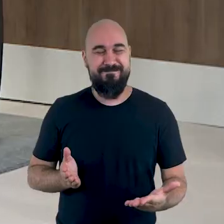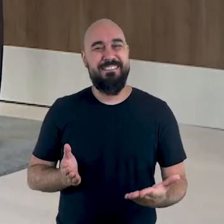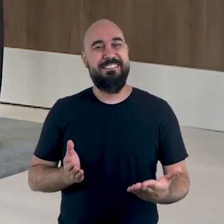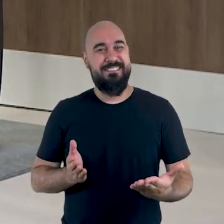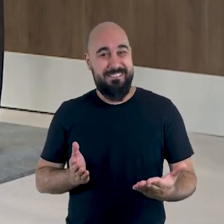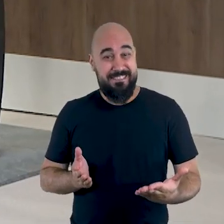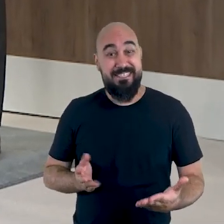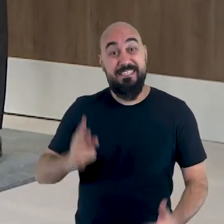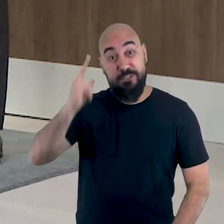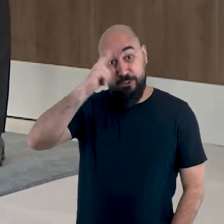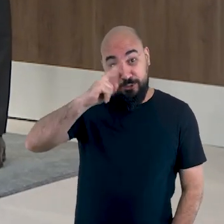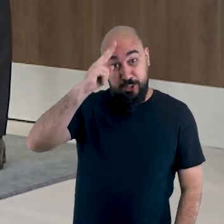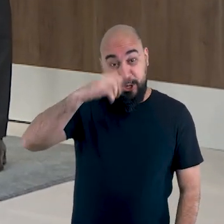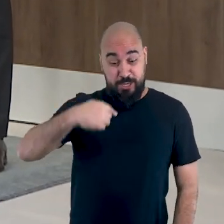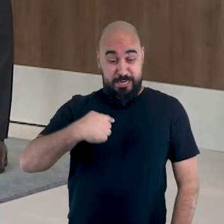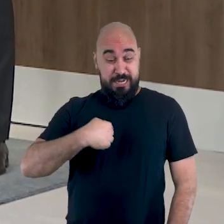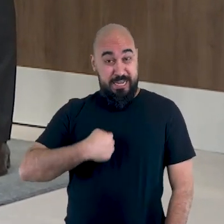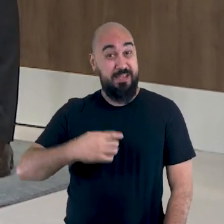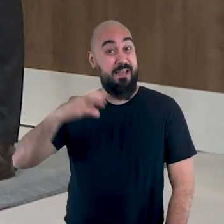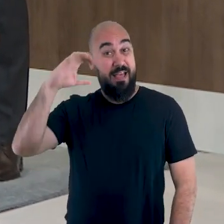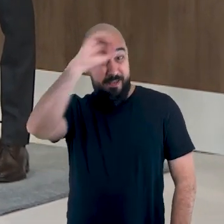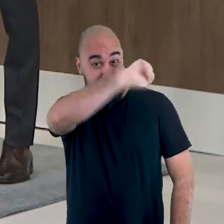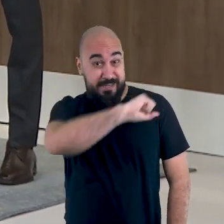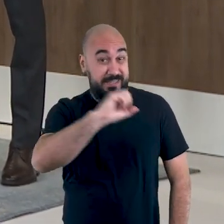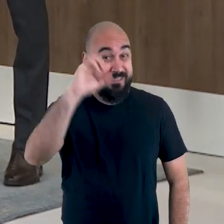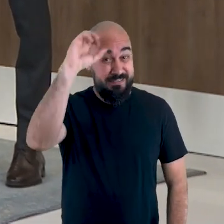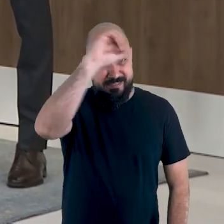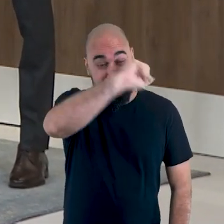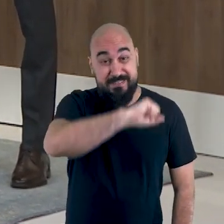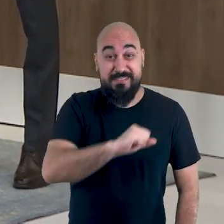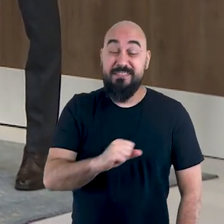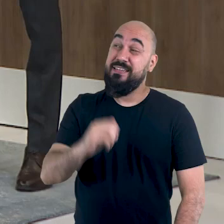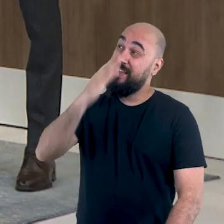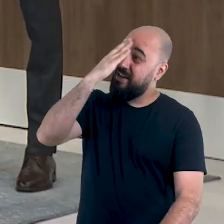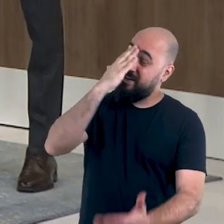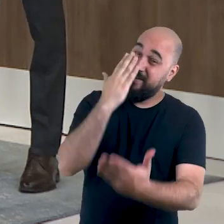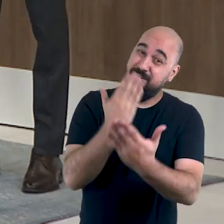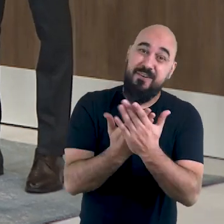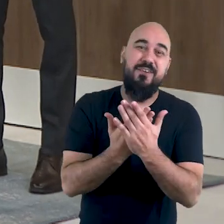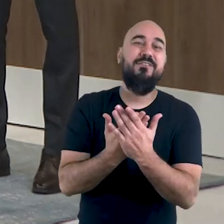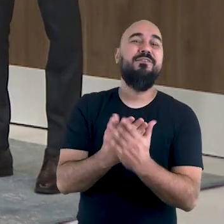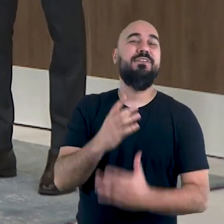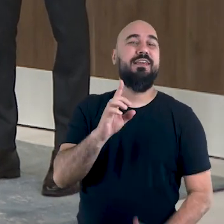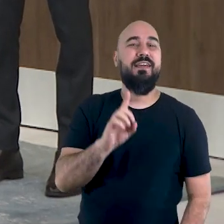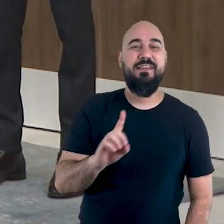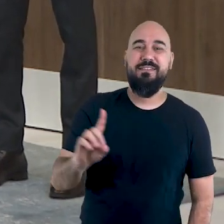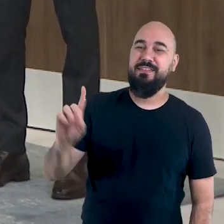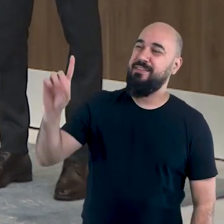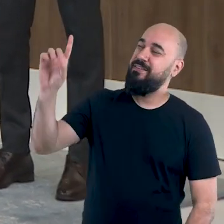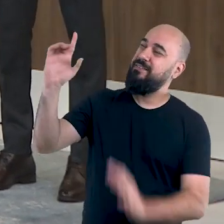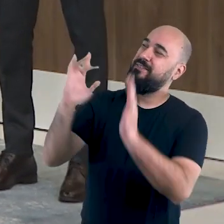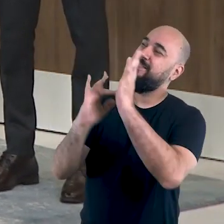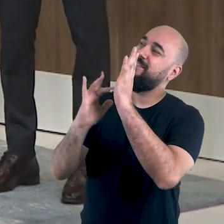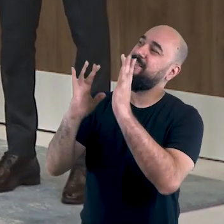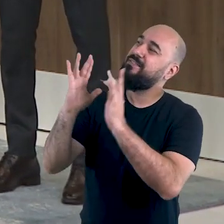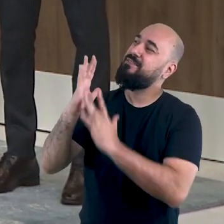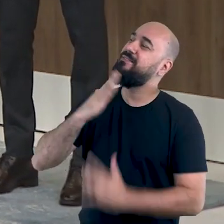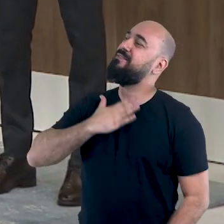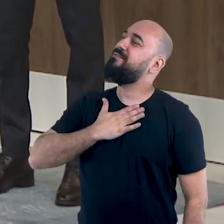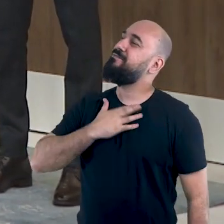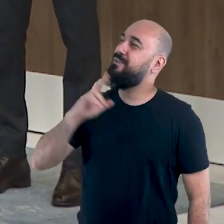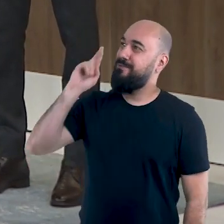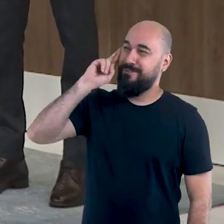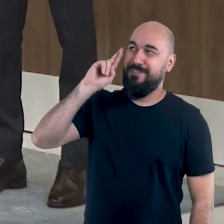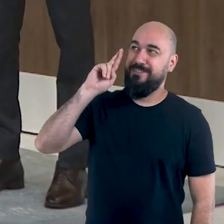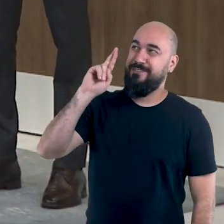Assim que aprendi a ter confiança em Cristo,